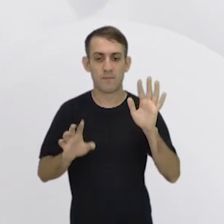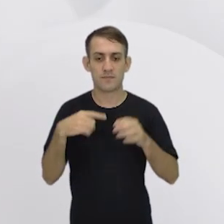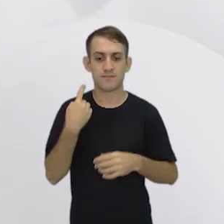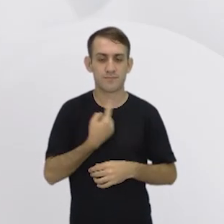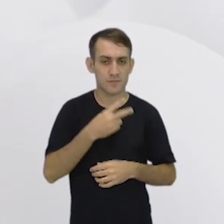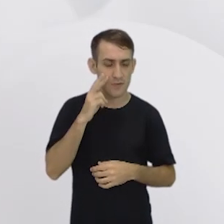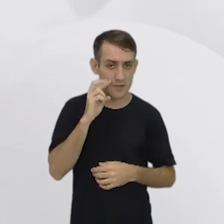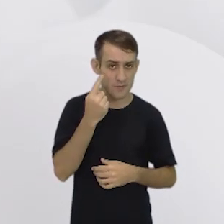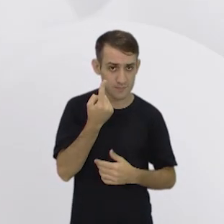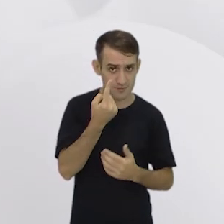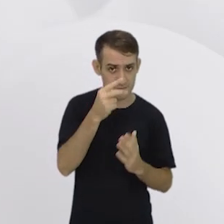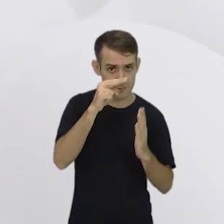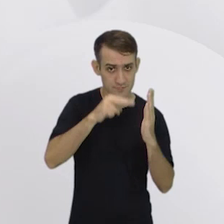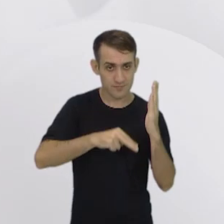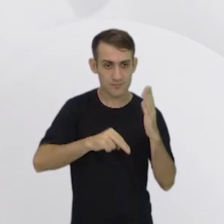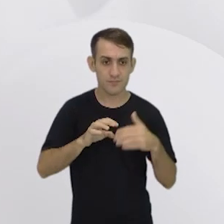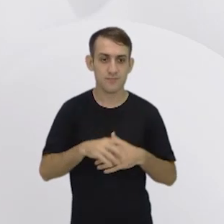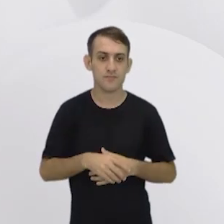parte, né?